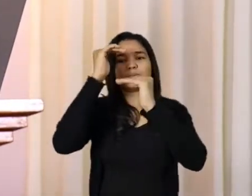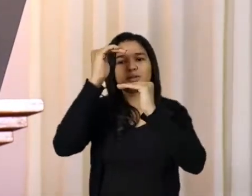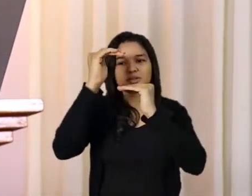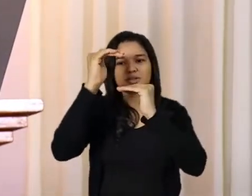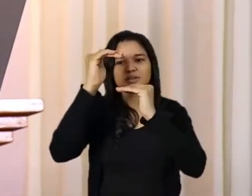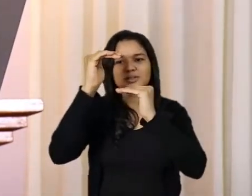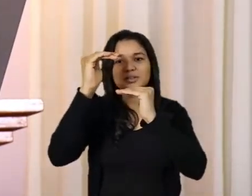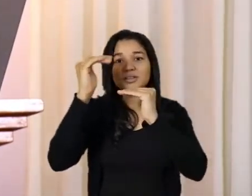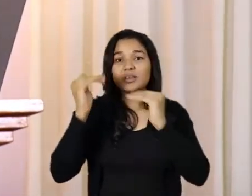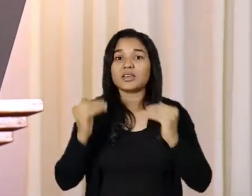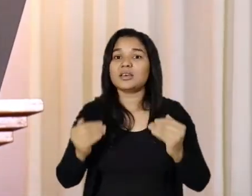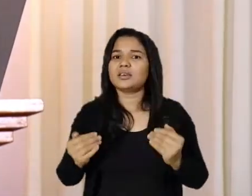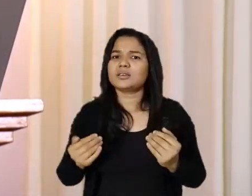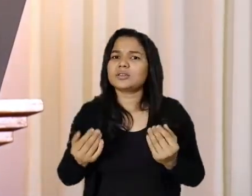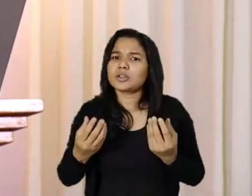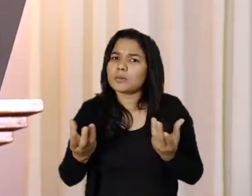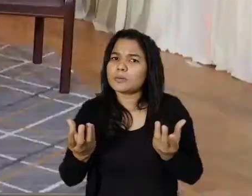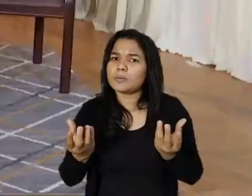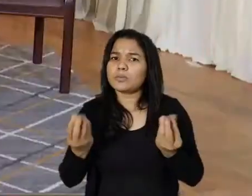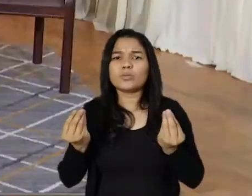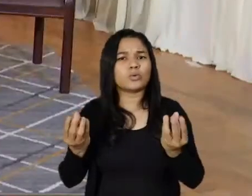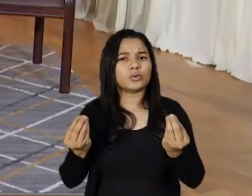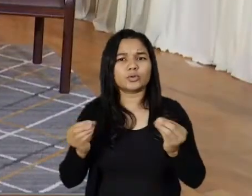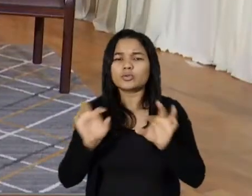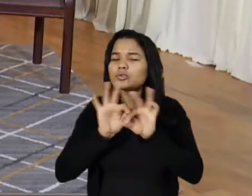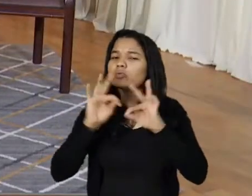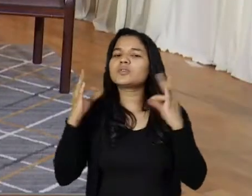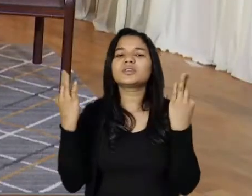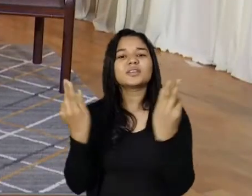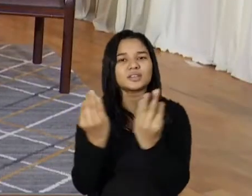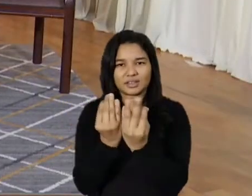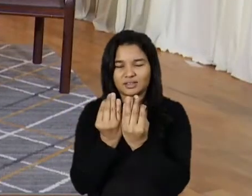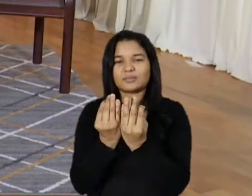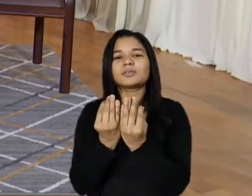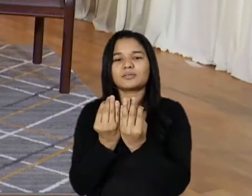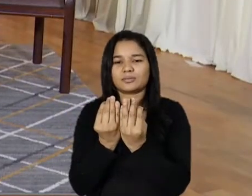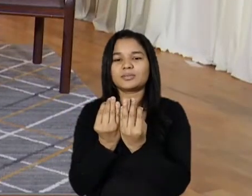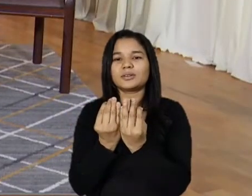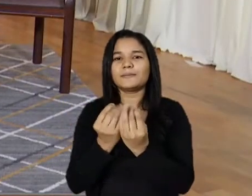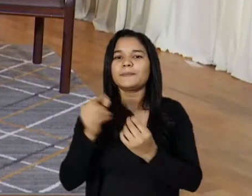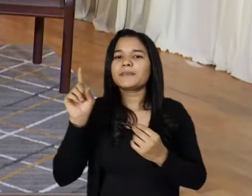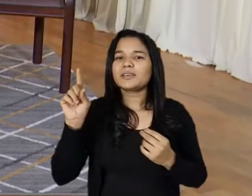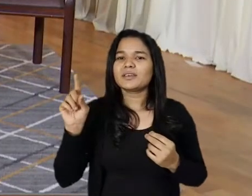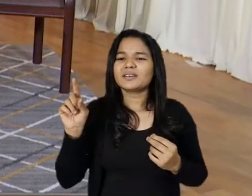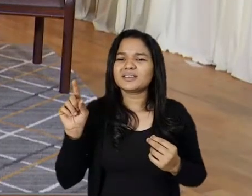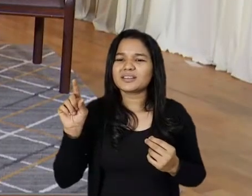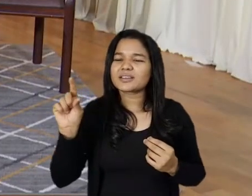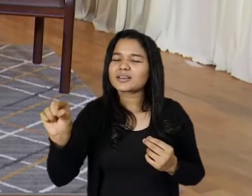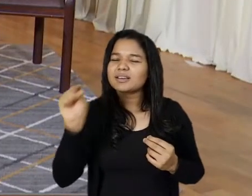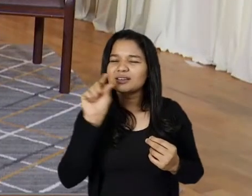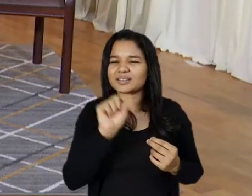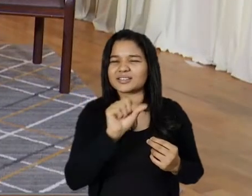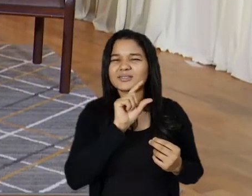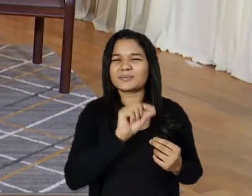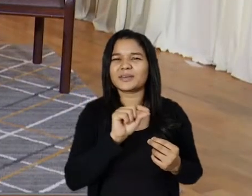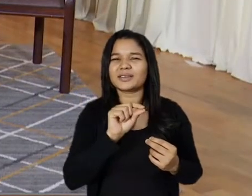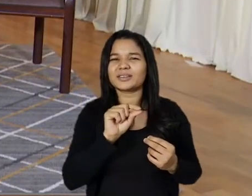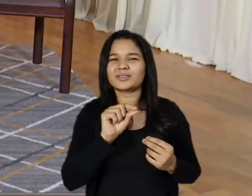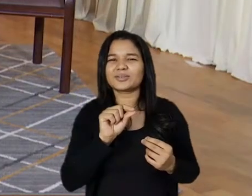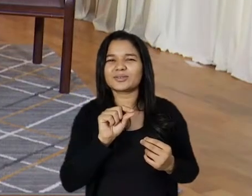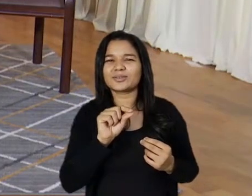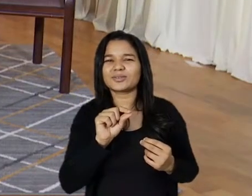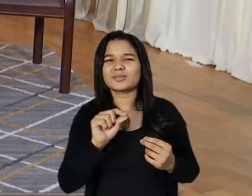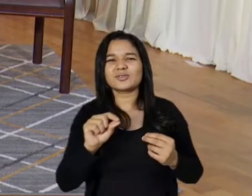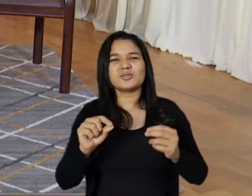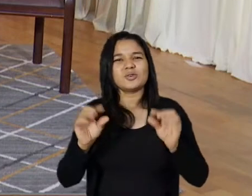família e tendo cada aspecto um toque cristão, a fim de que Deus